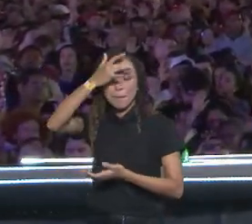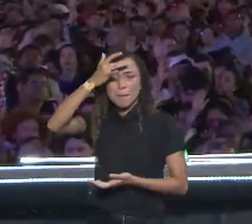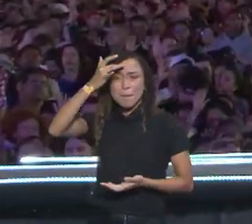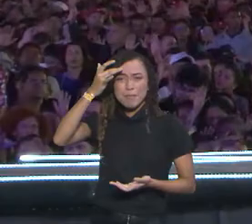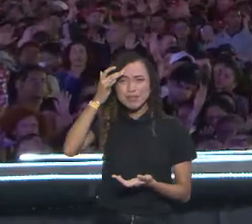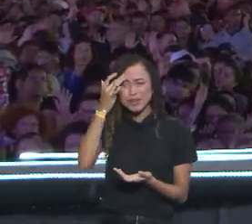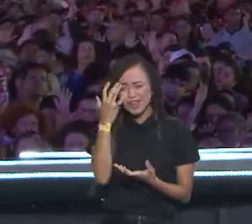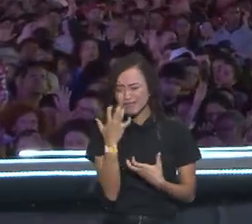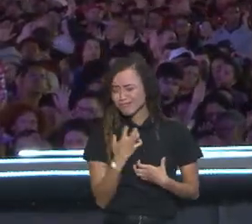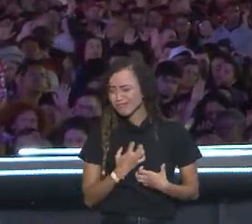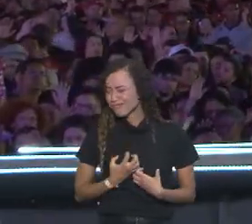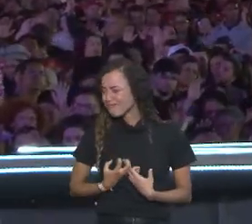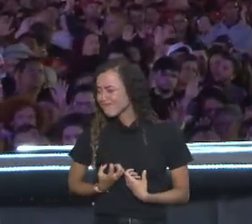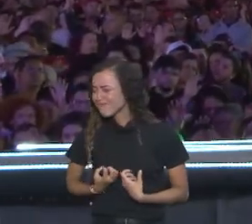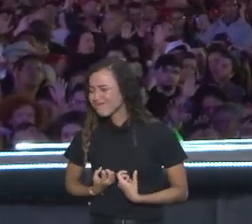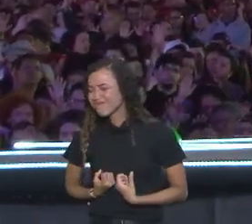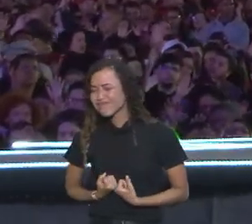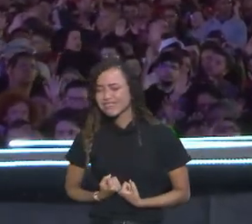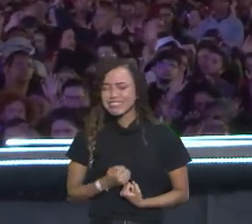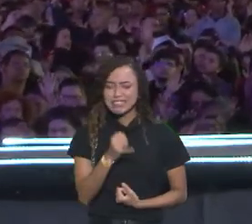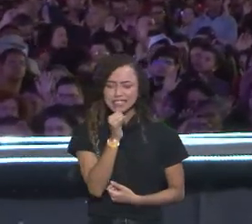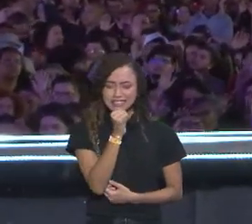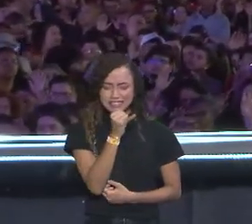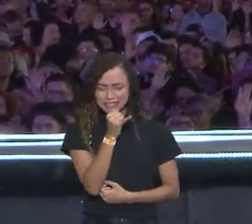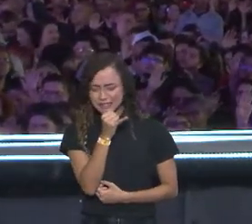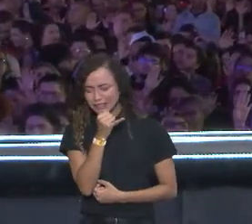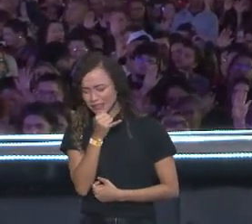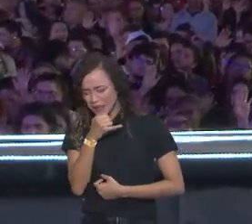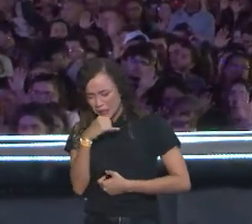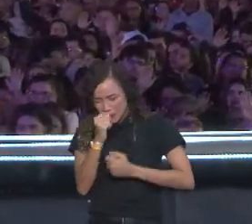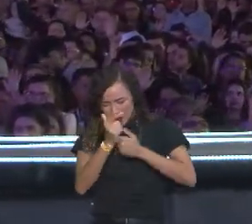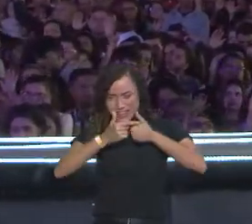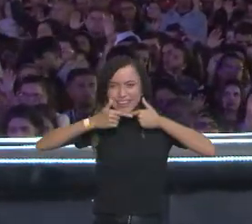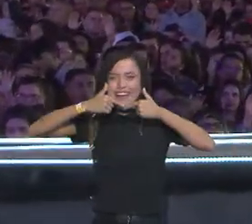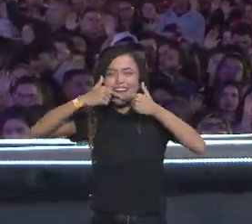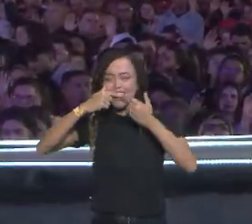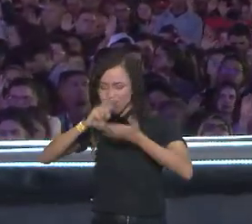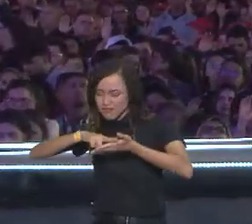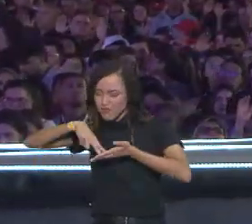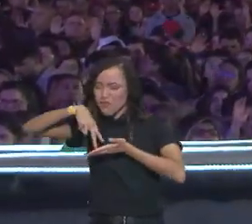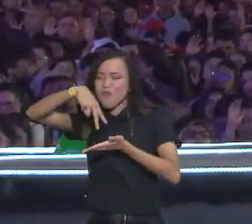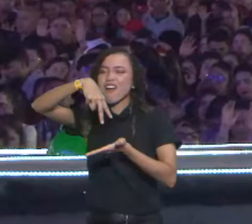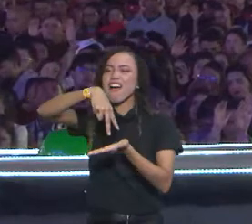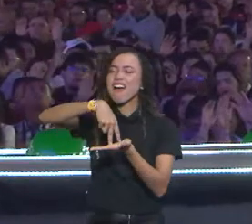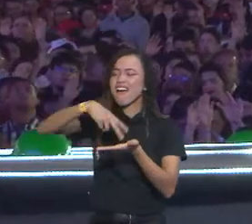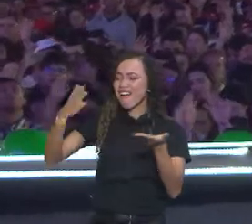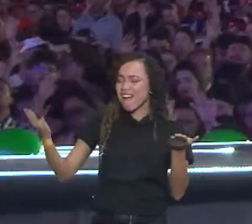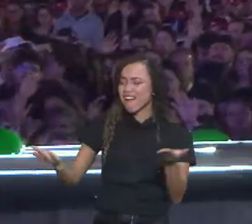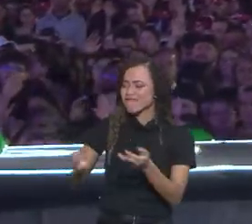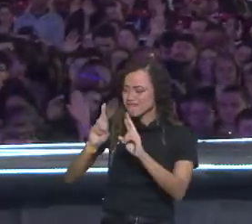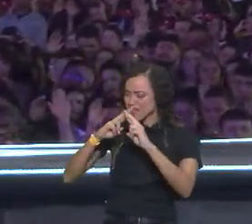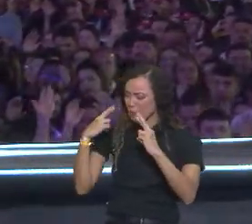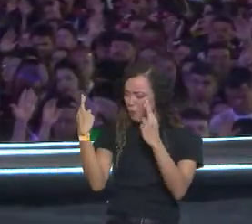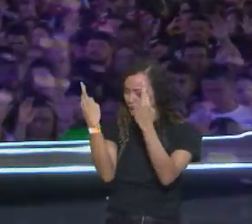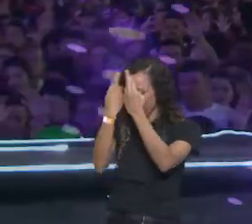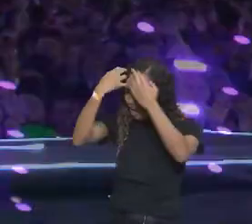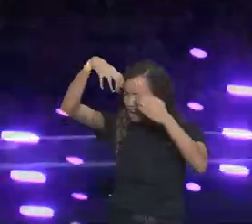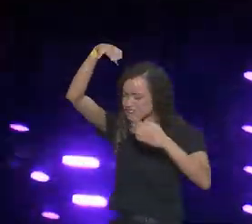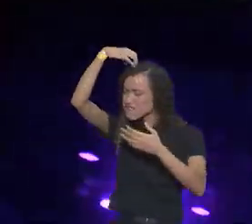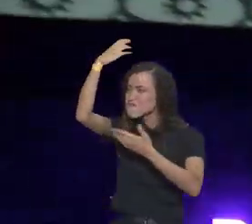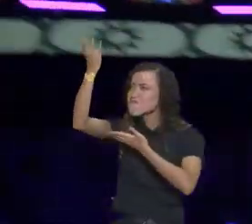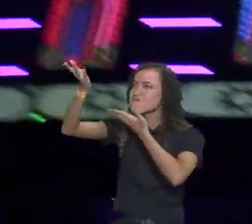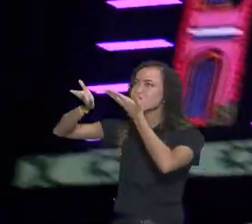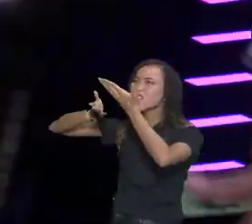aquele que está abatido o senhor levanta e fortalece o Senhor meu Deus é para manifestar o teu reino as pessoas